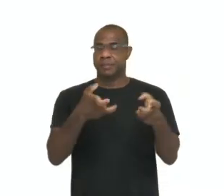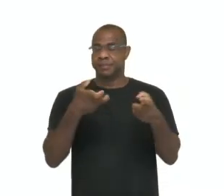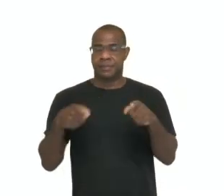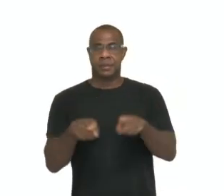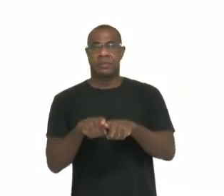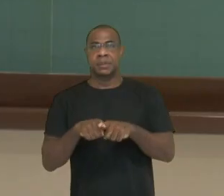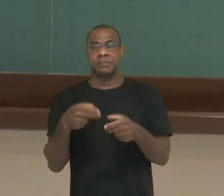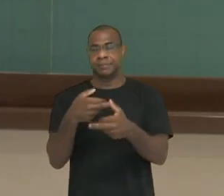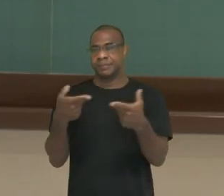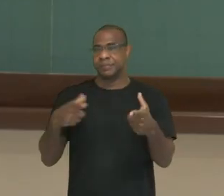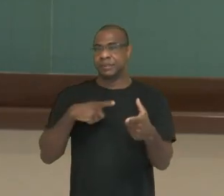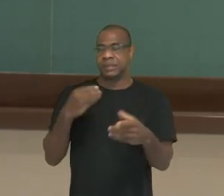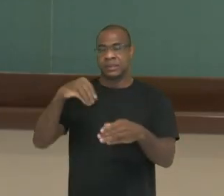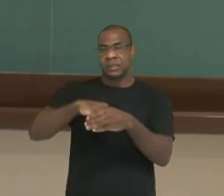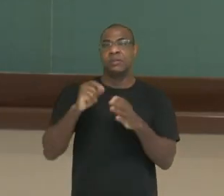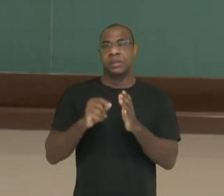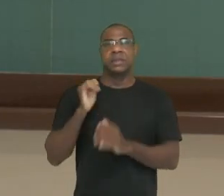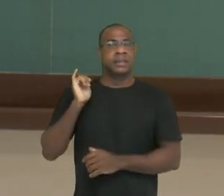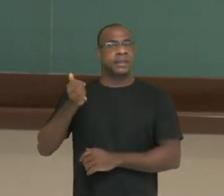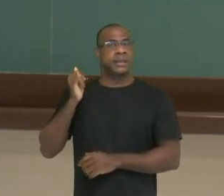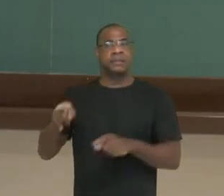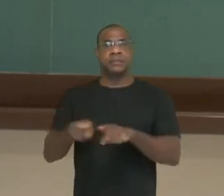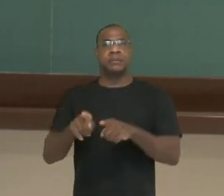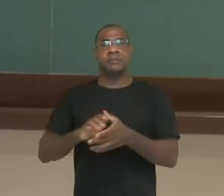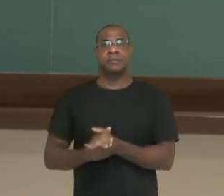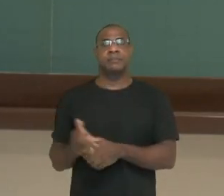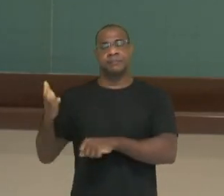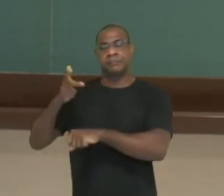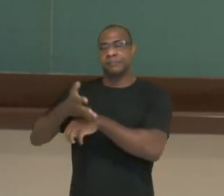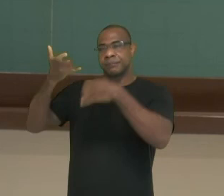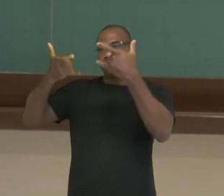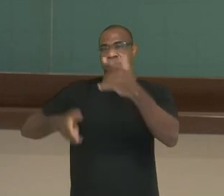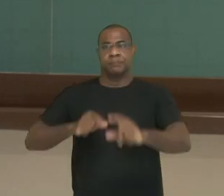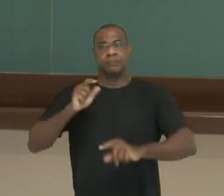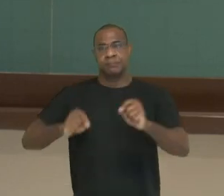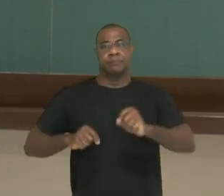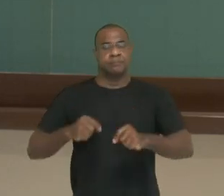que constroem a narrativa. Neste